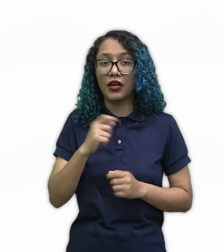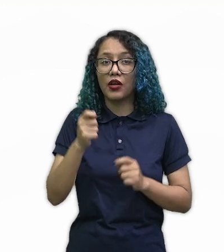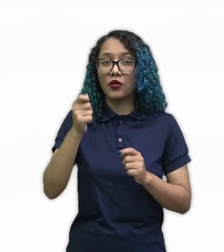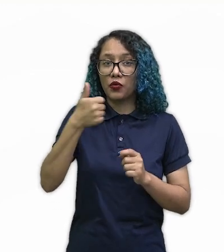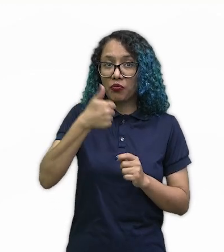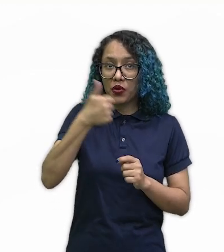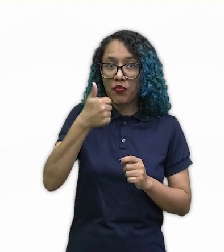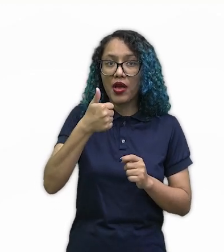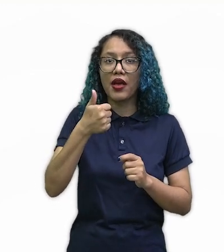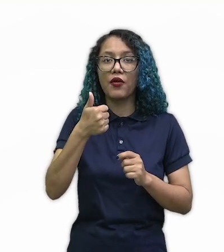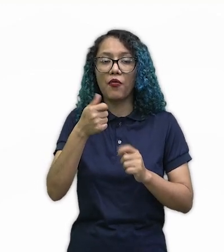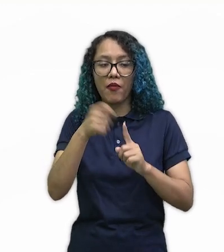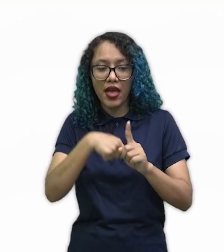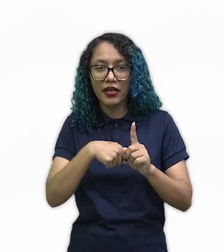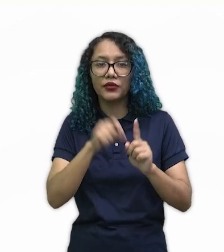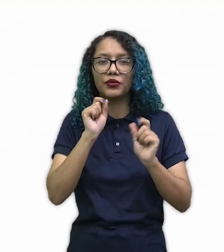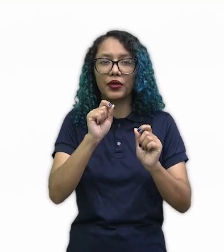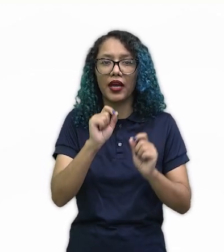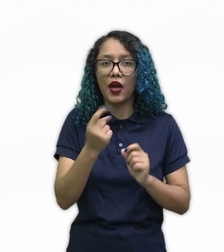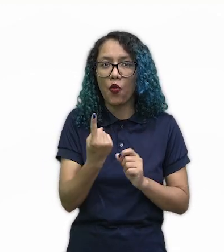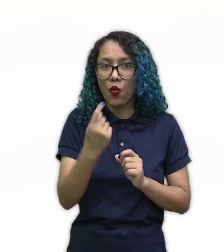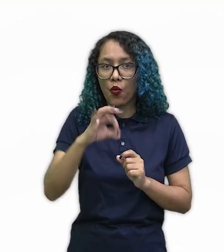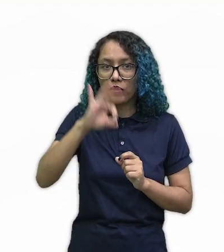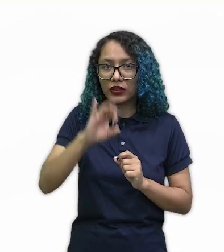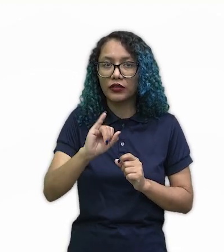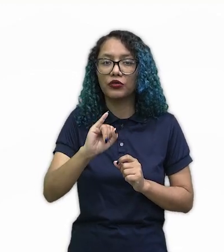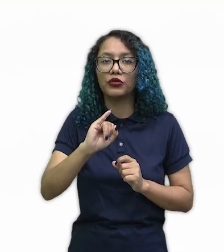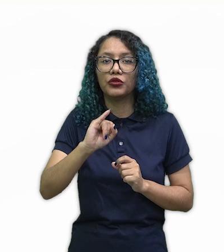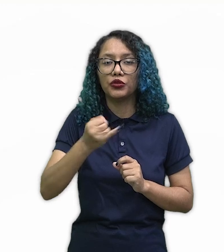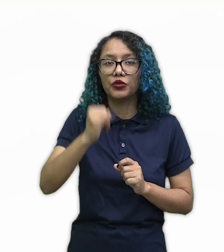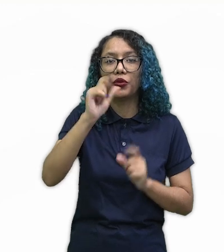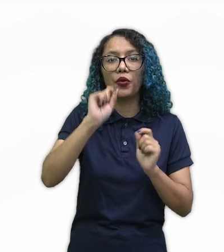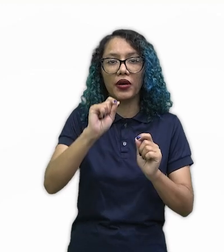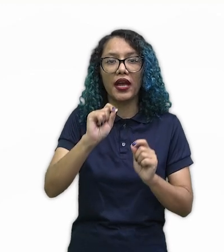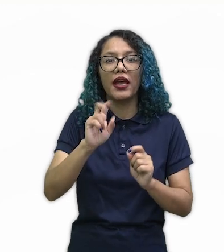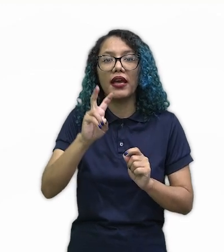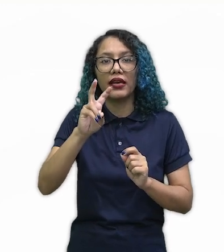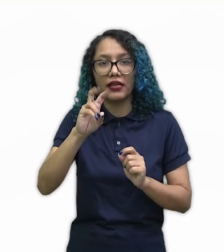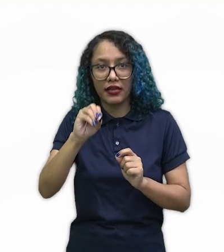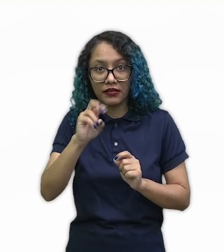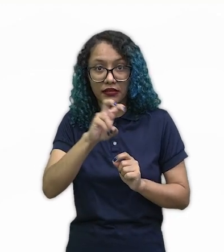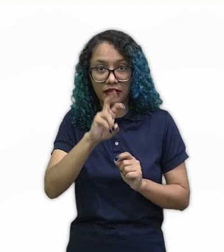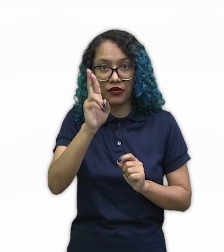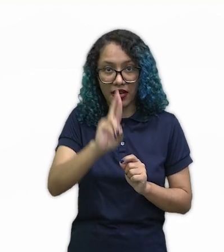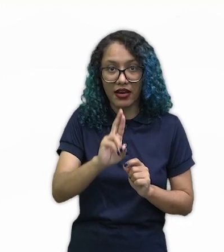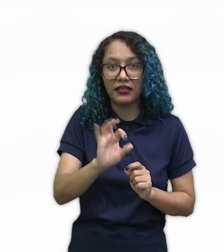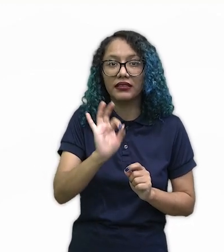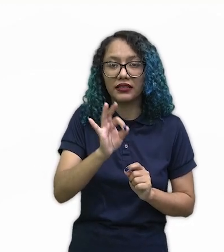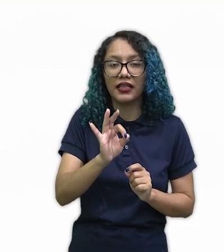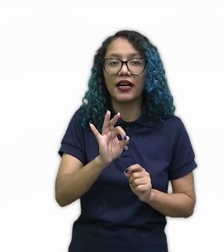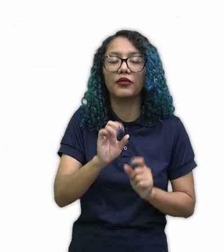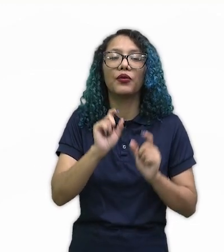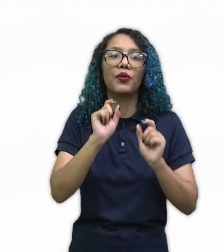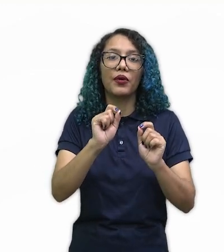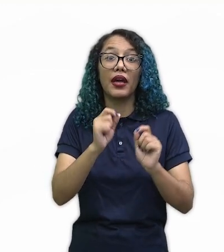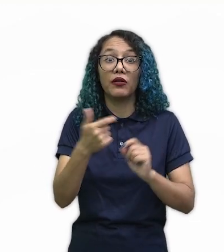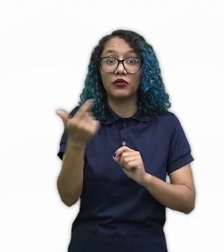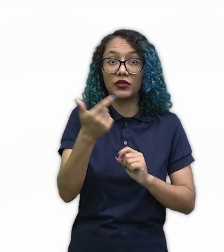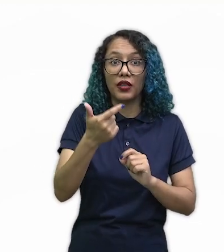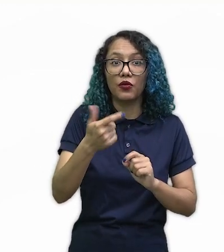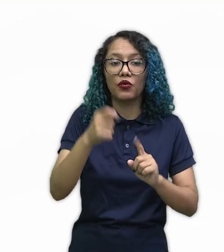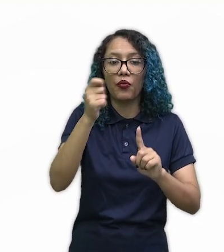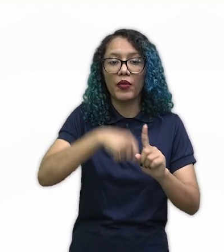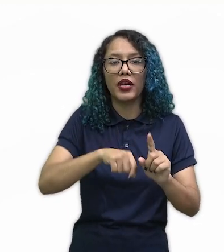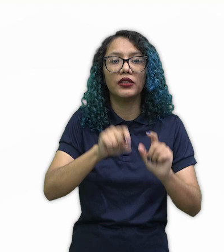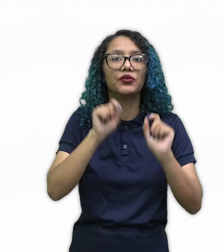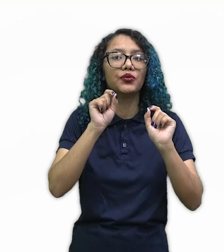1% de juros, tá? Você vai ter R$505. O segundo mês, esses juros, eles